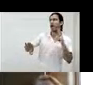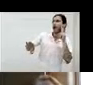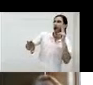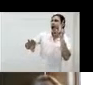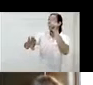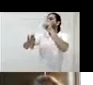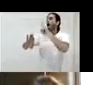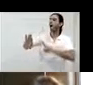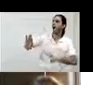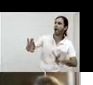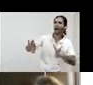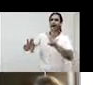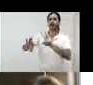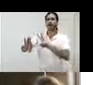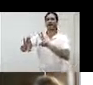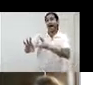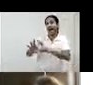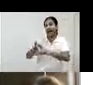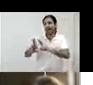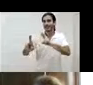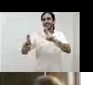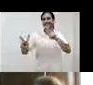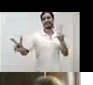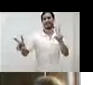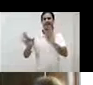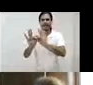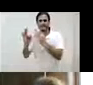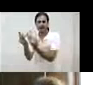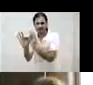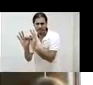o familiar no exótico. Senão, não tem sentido.